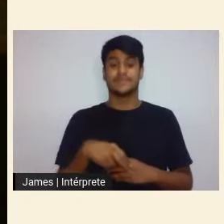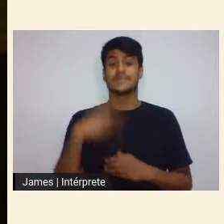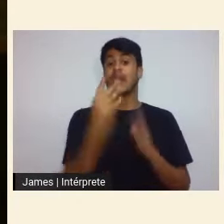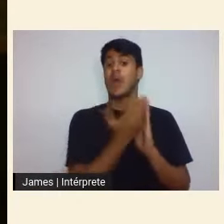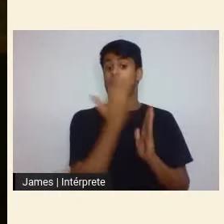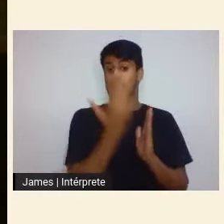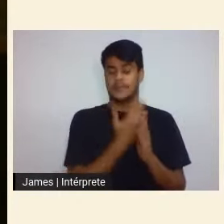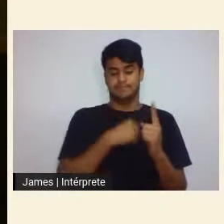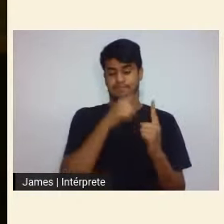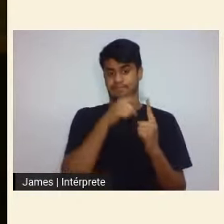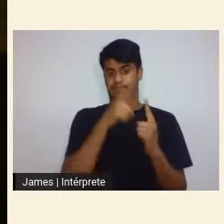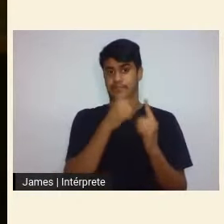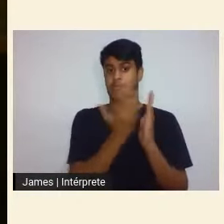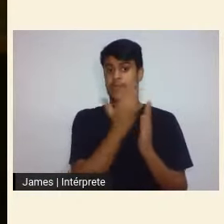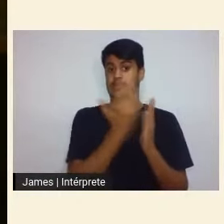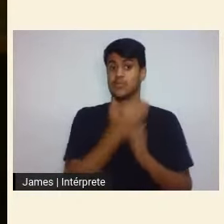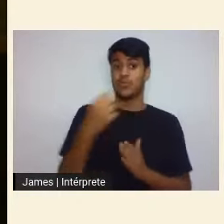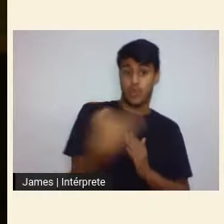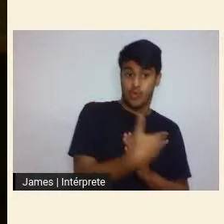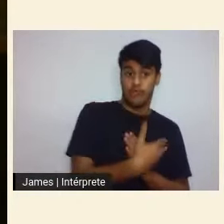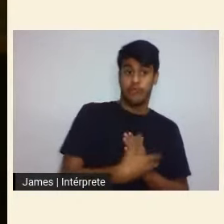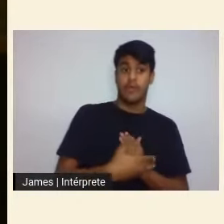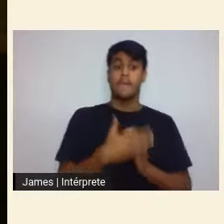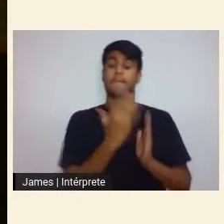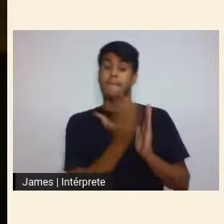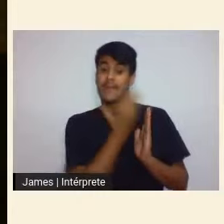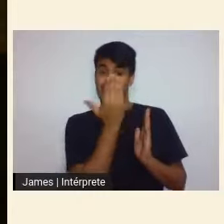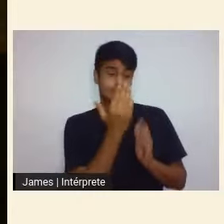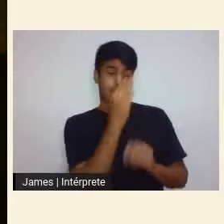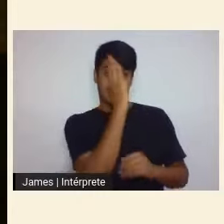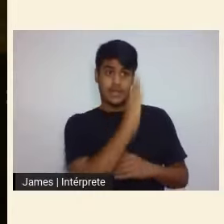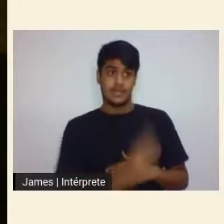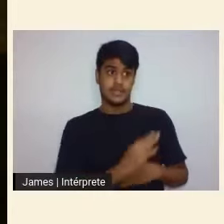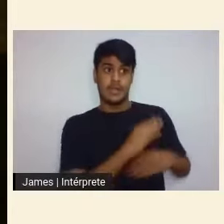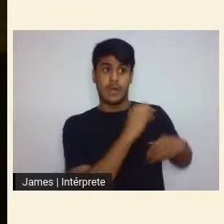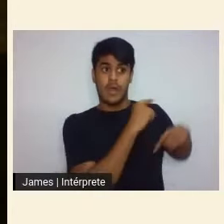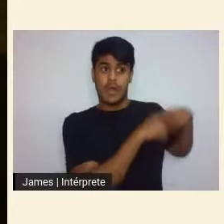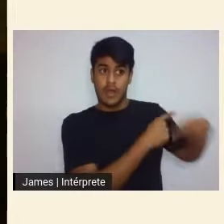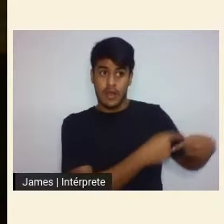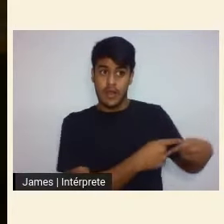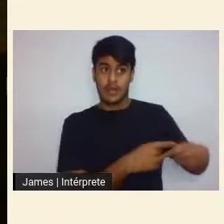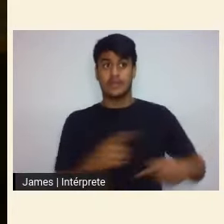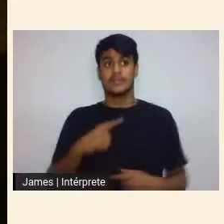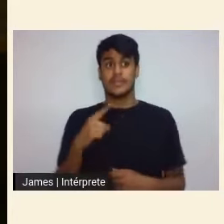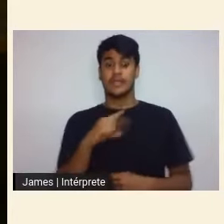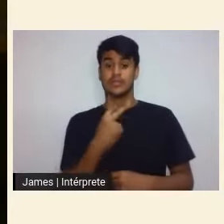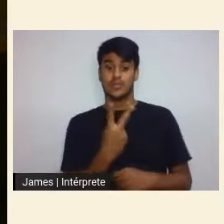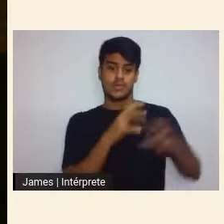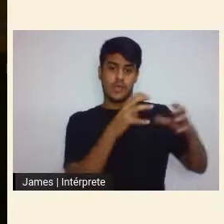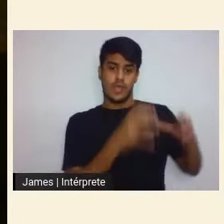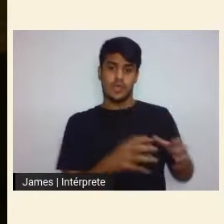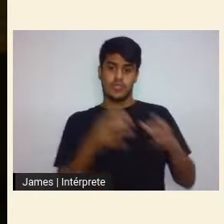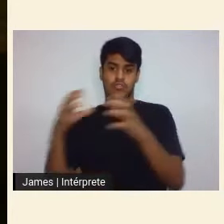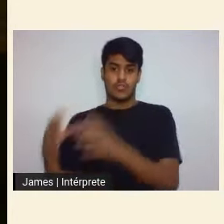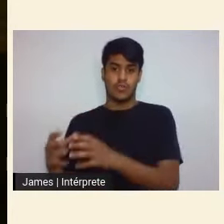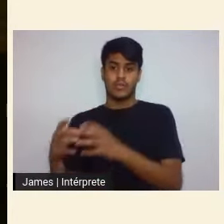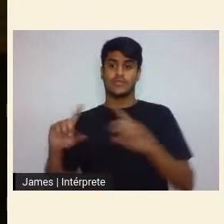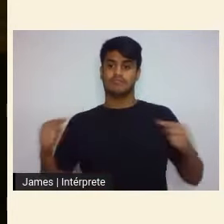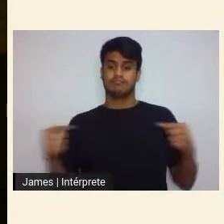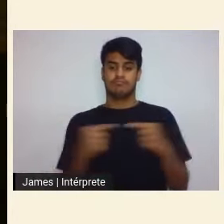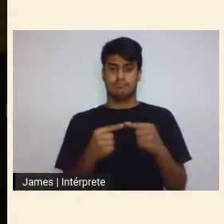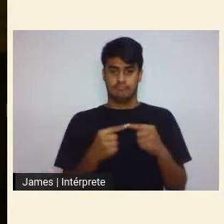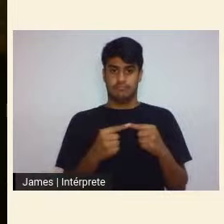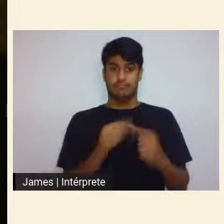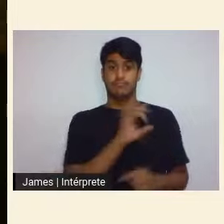Brasil Novo e Brasil Arcaico, são apresentados por regiões coincidentes. Para ambos, o